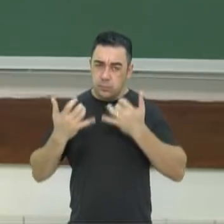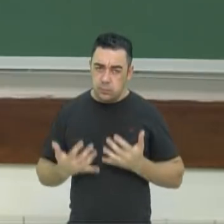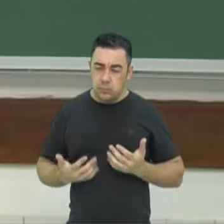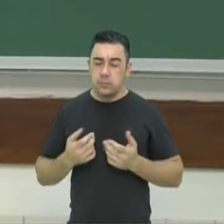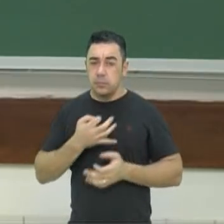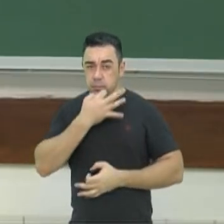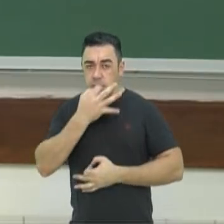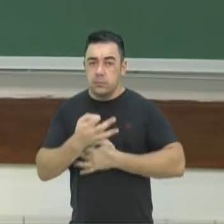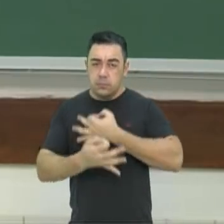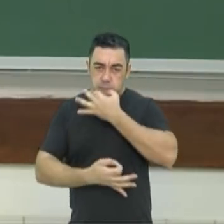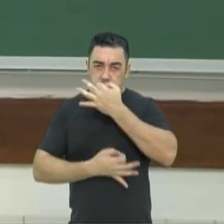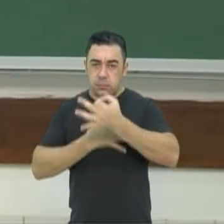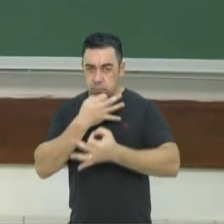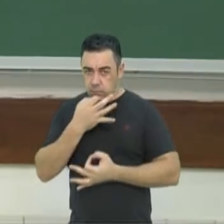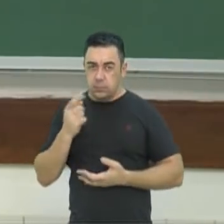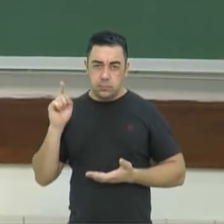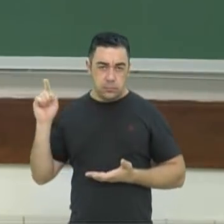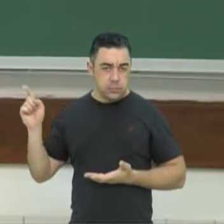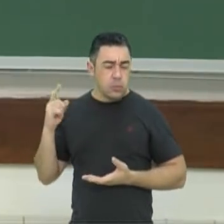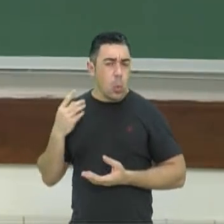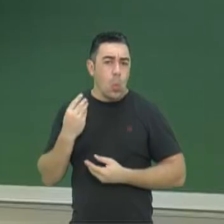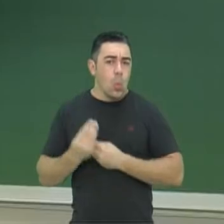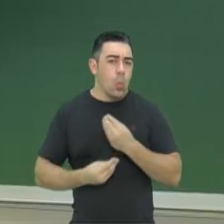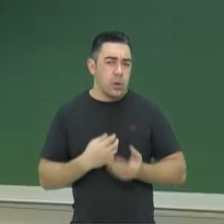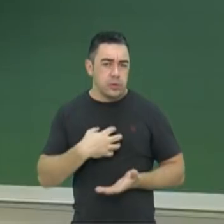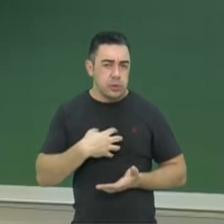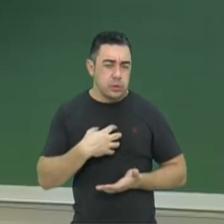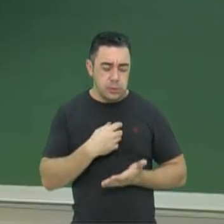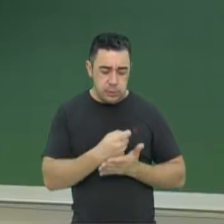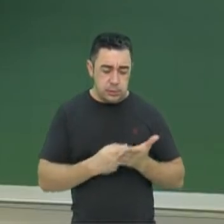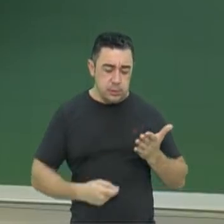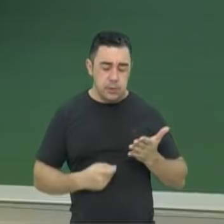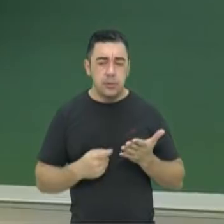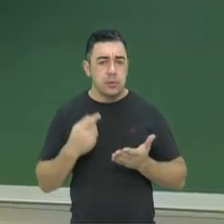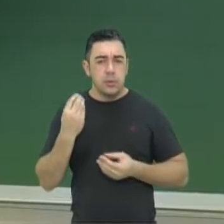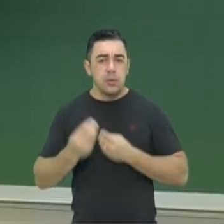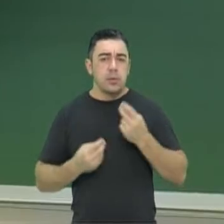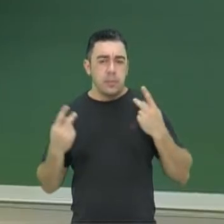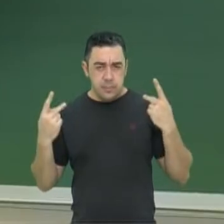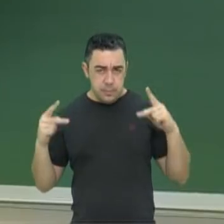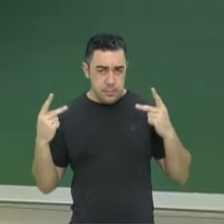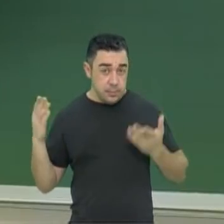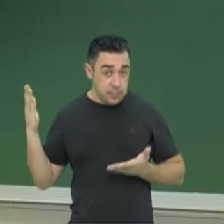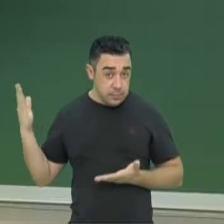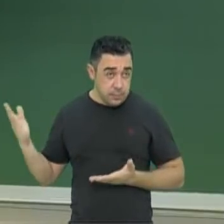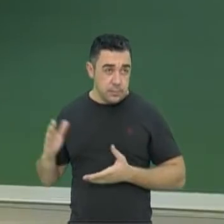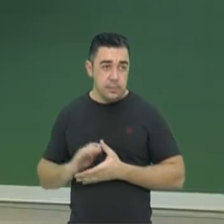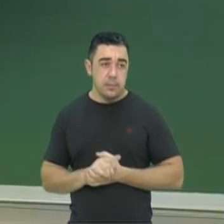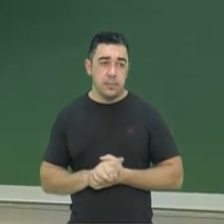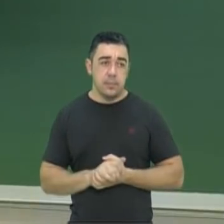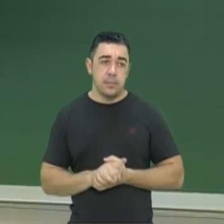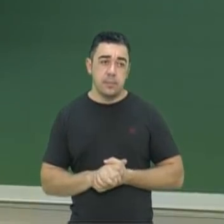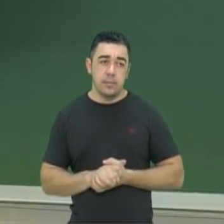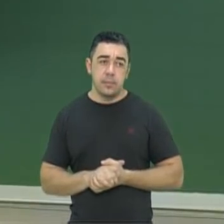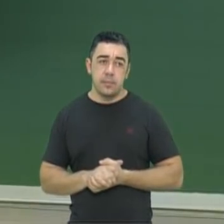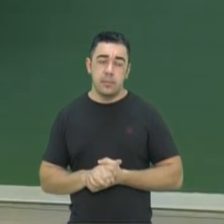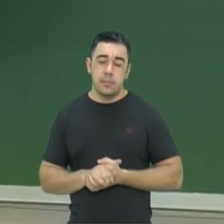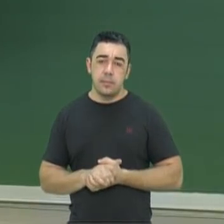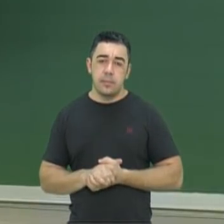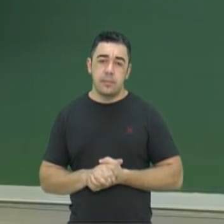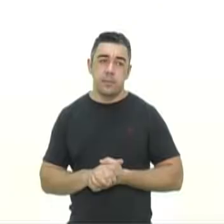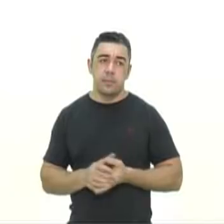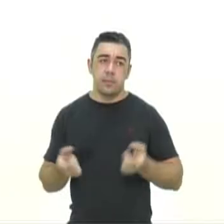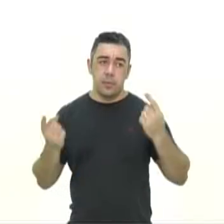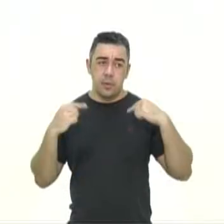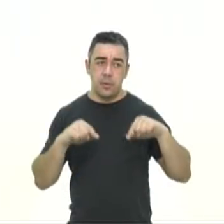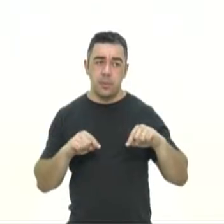as críticas com relação a como eram escritos, né, proferidos esses sermões? Então, ali, o